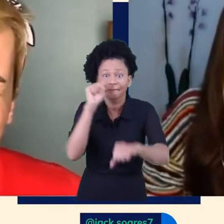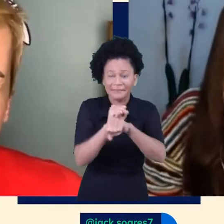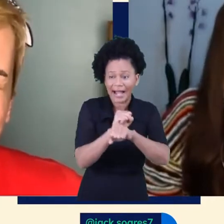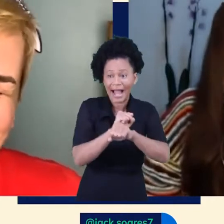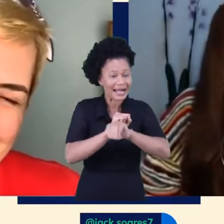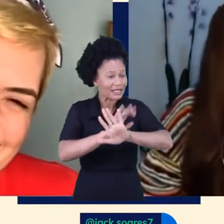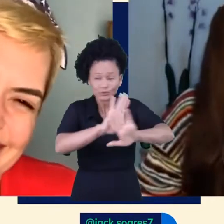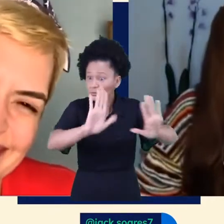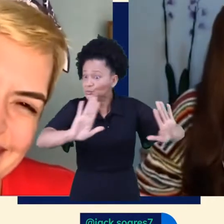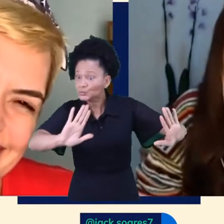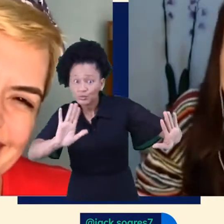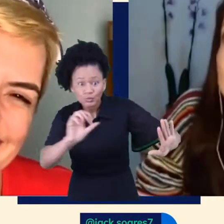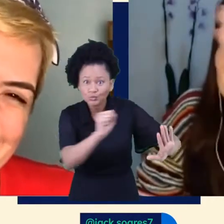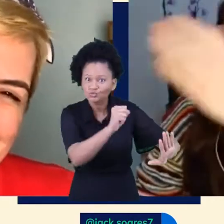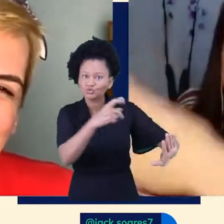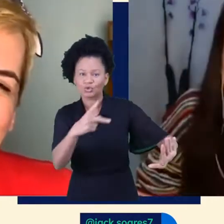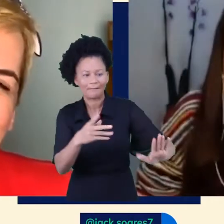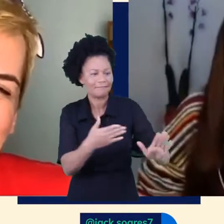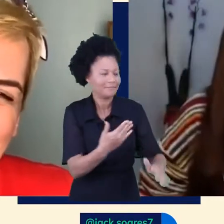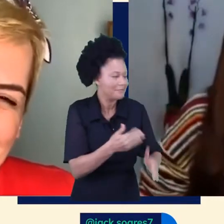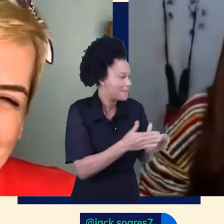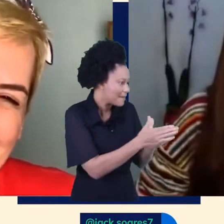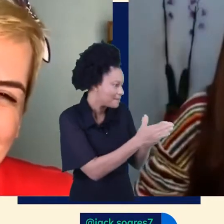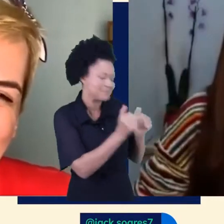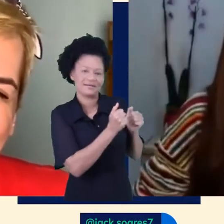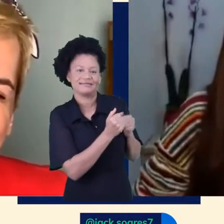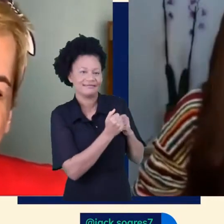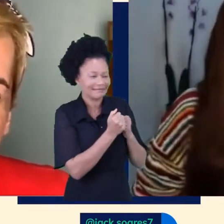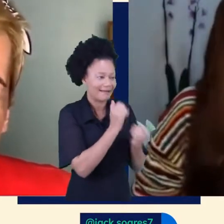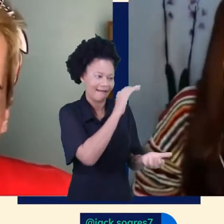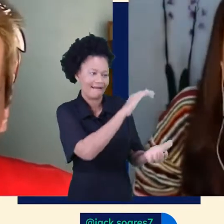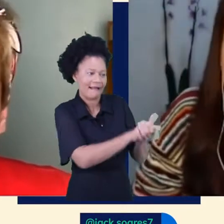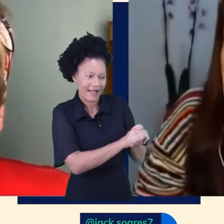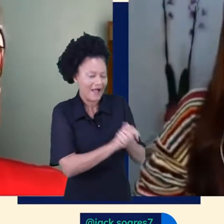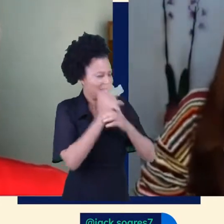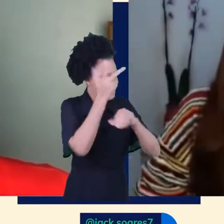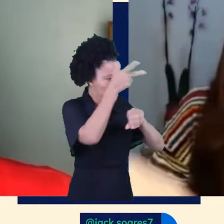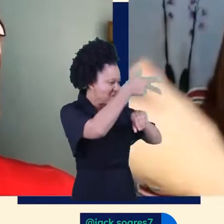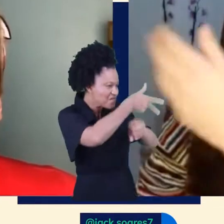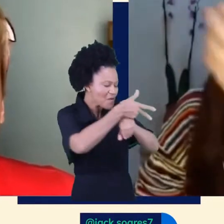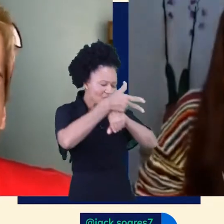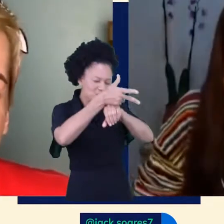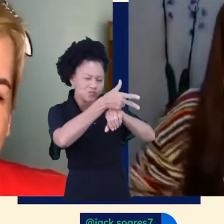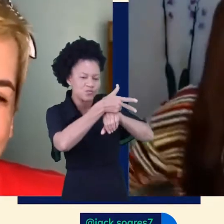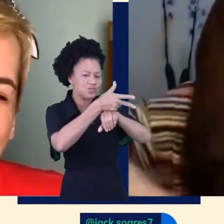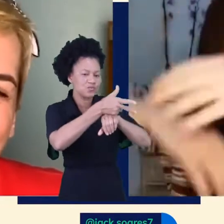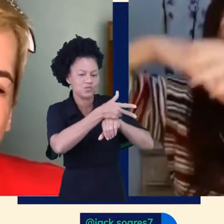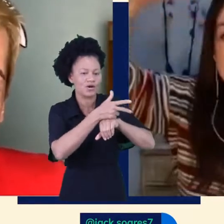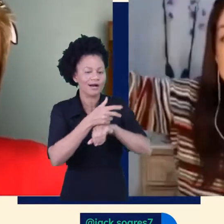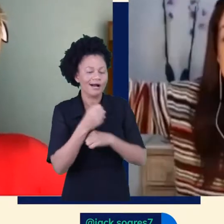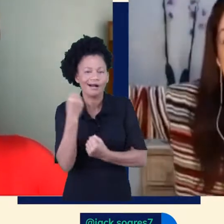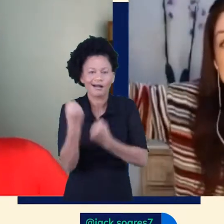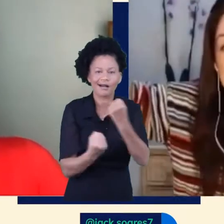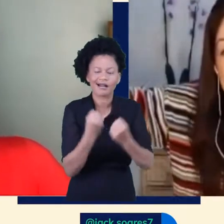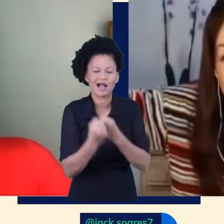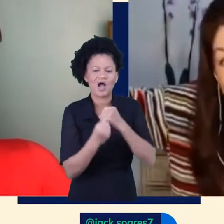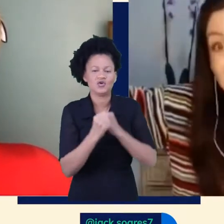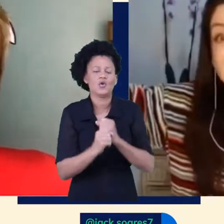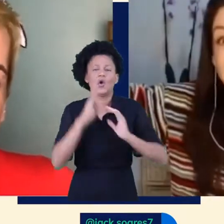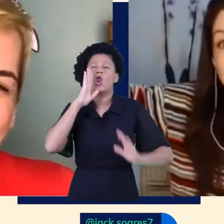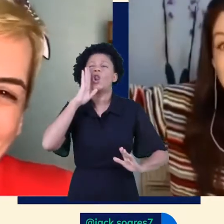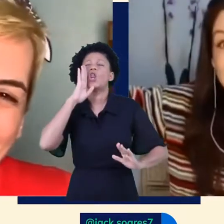né? Filma, contrata esses carrinhos de mensagem para acordar os vizinhos, para falar, eu te